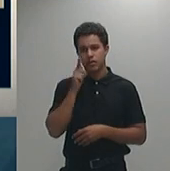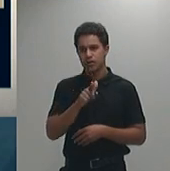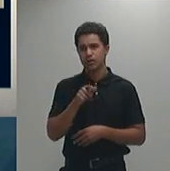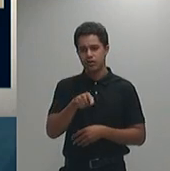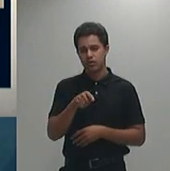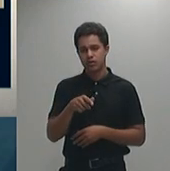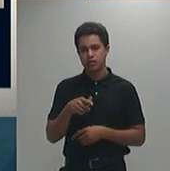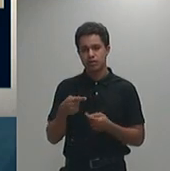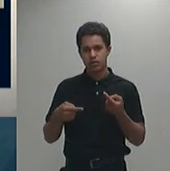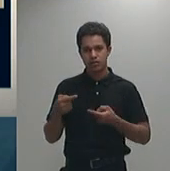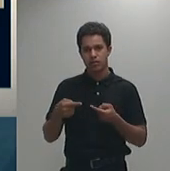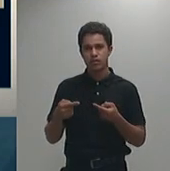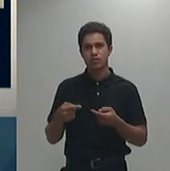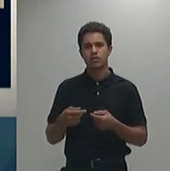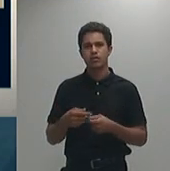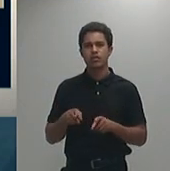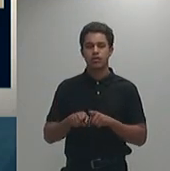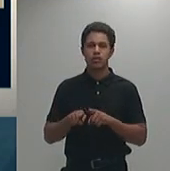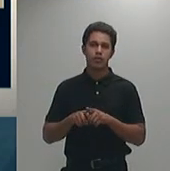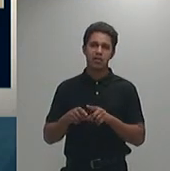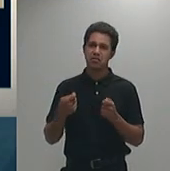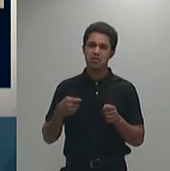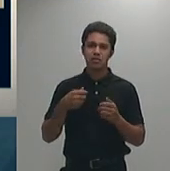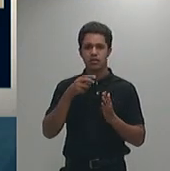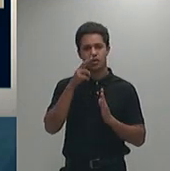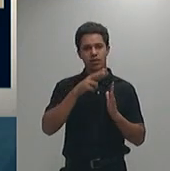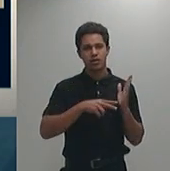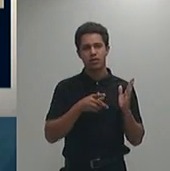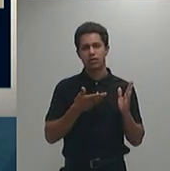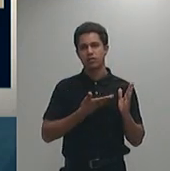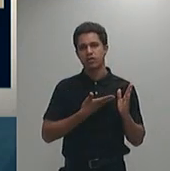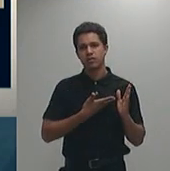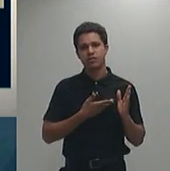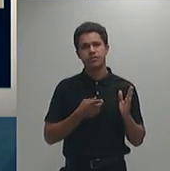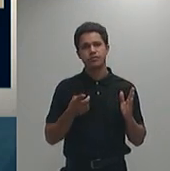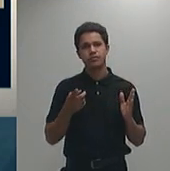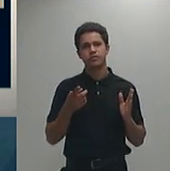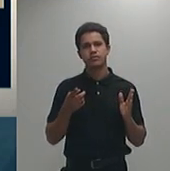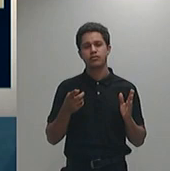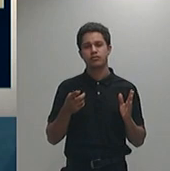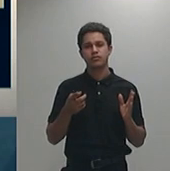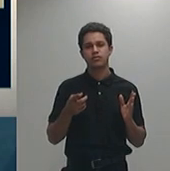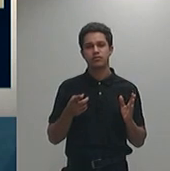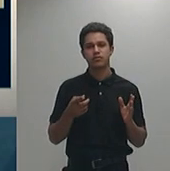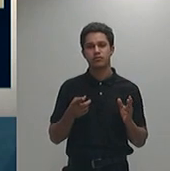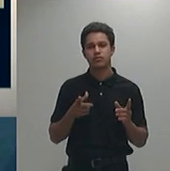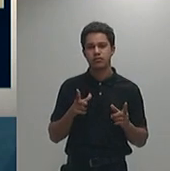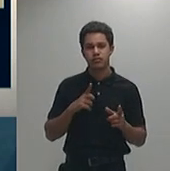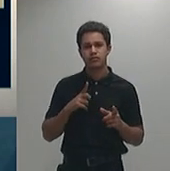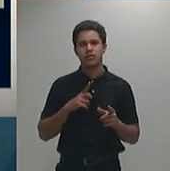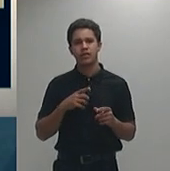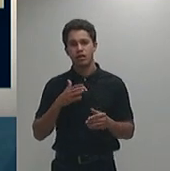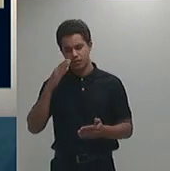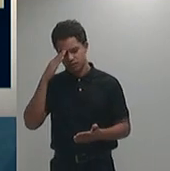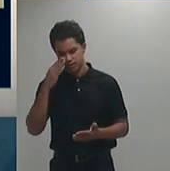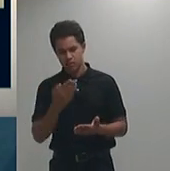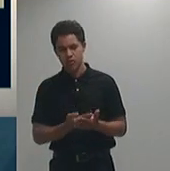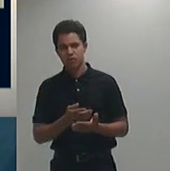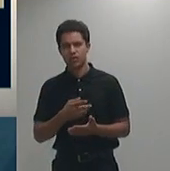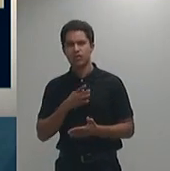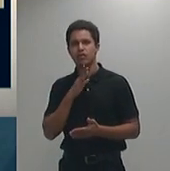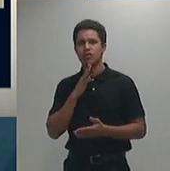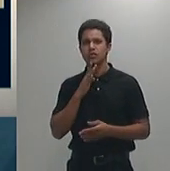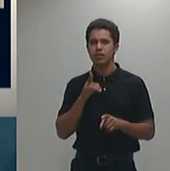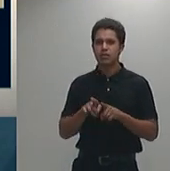também tô dispensando a leitura os colegas têm a condição e conhecimento anterior desse trecho